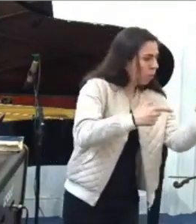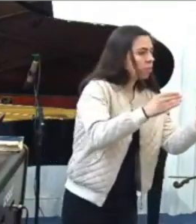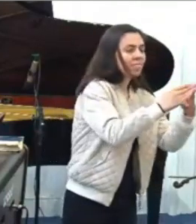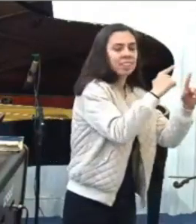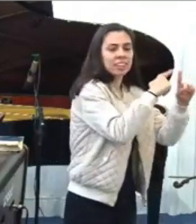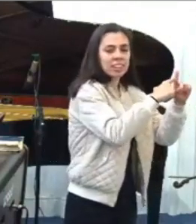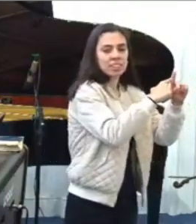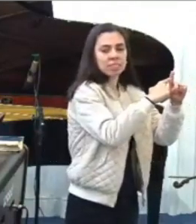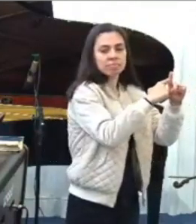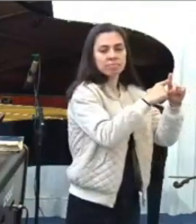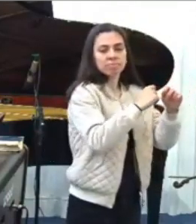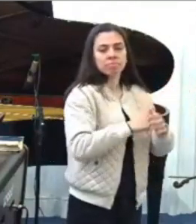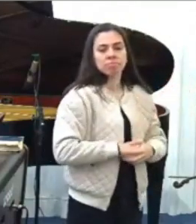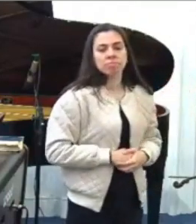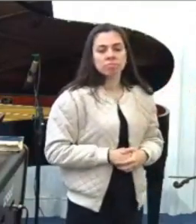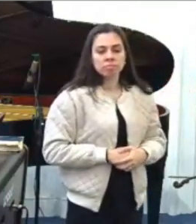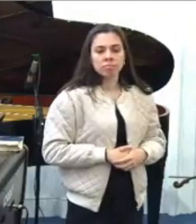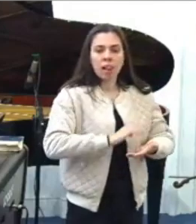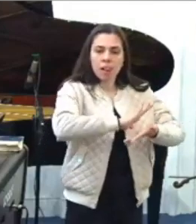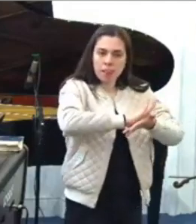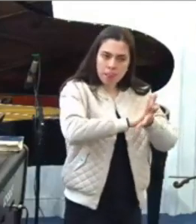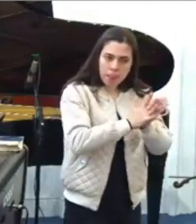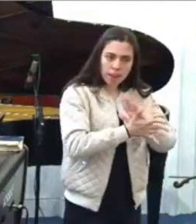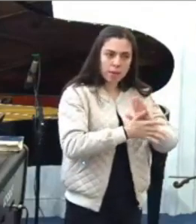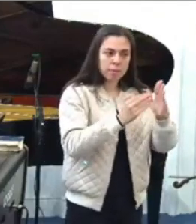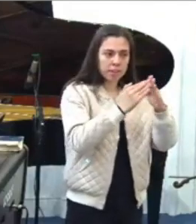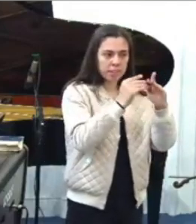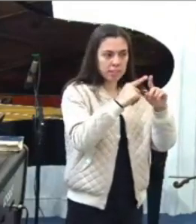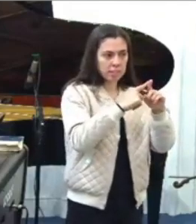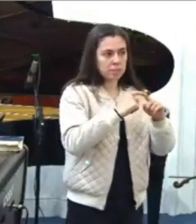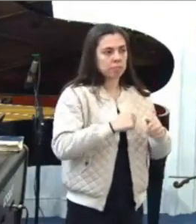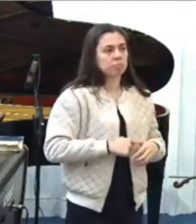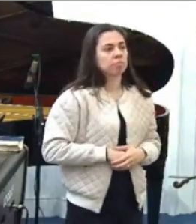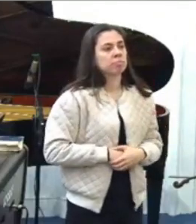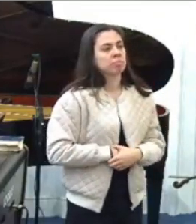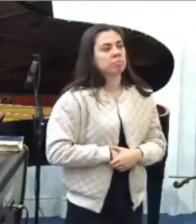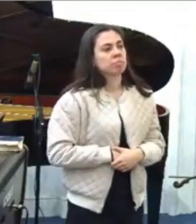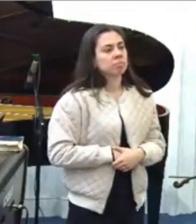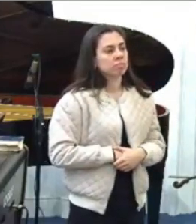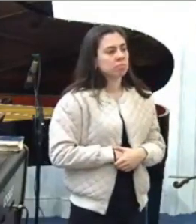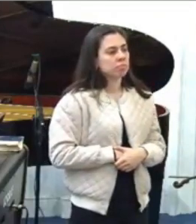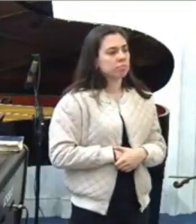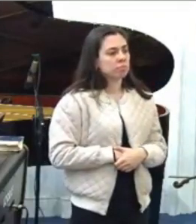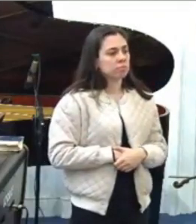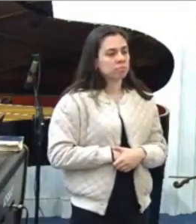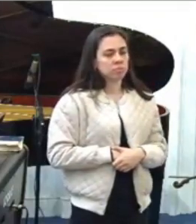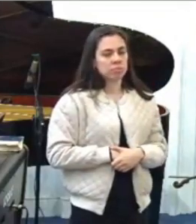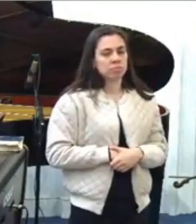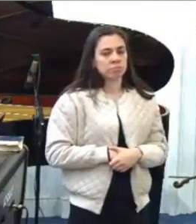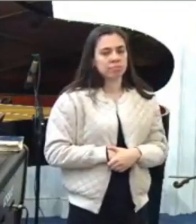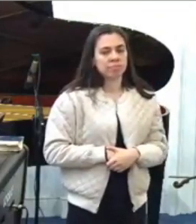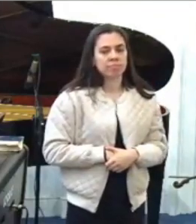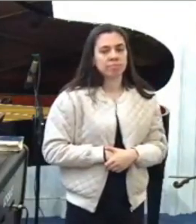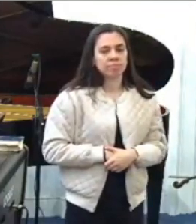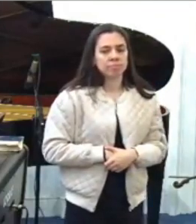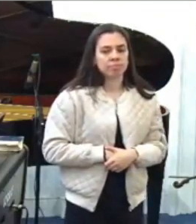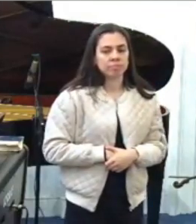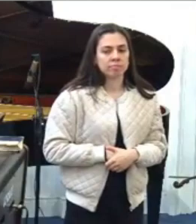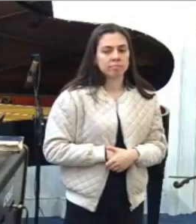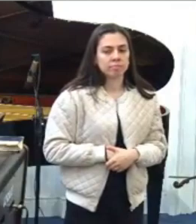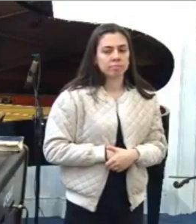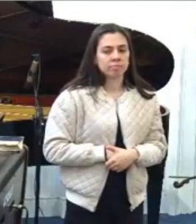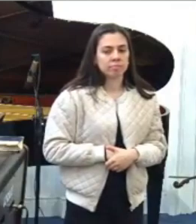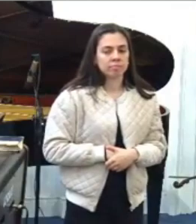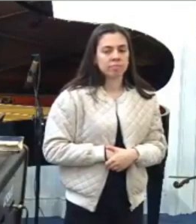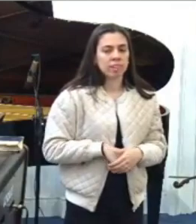maior dano possível contra o povo de Deus. Então, quando nós observamos nossos irmãos sendo perseguidos em países em que muitas